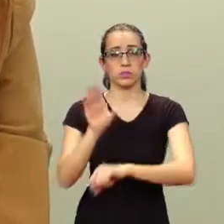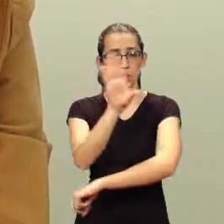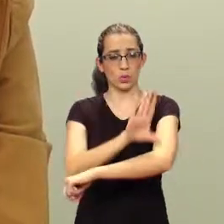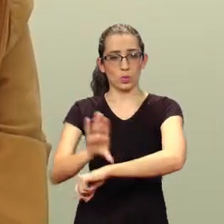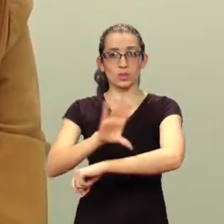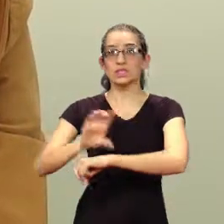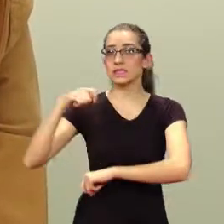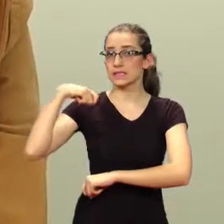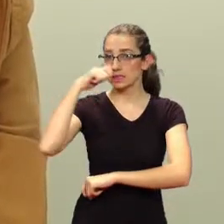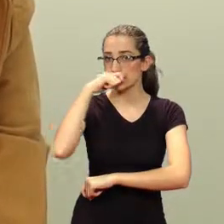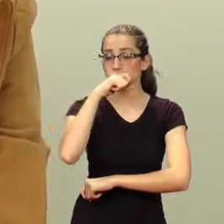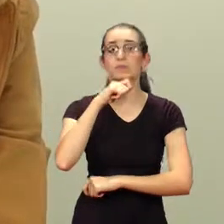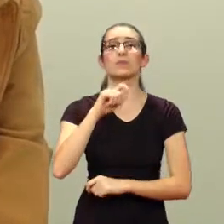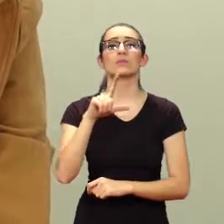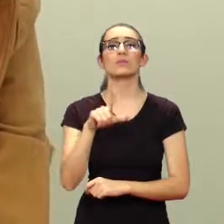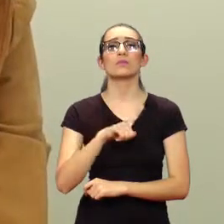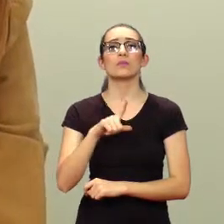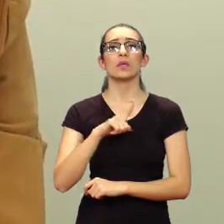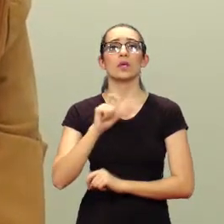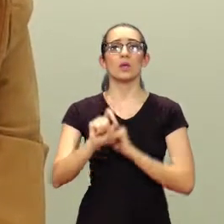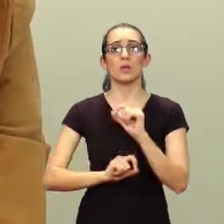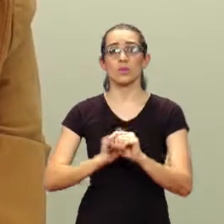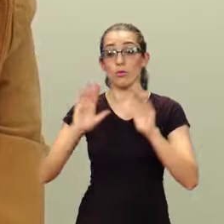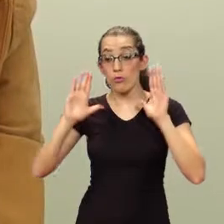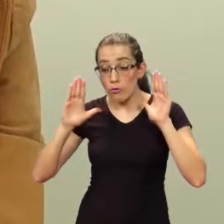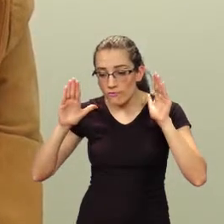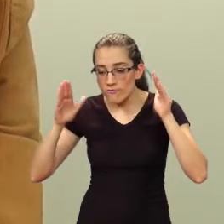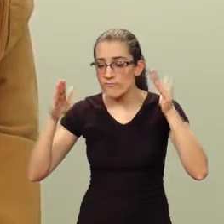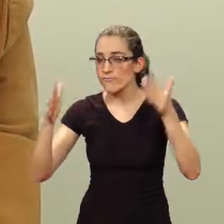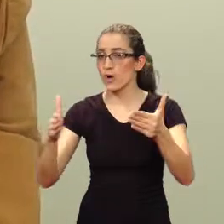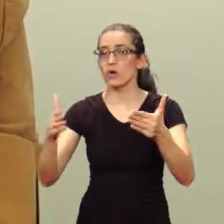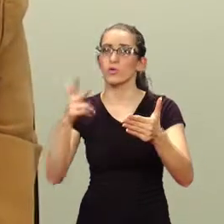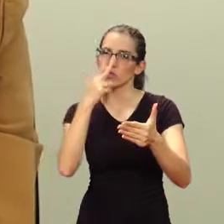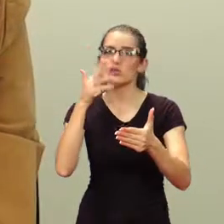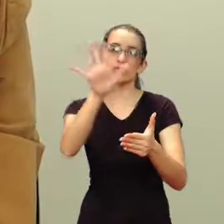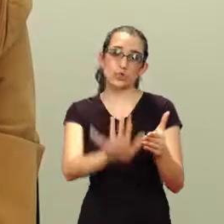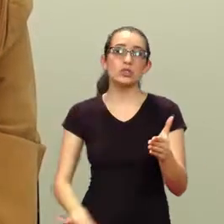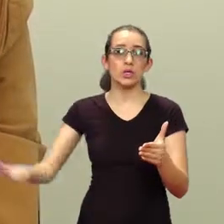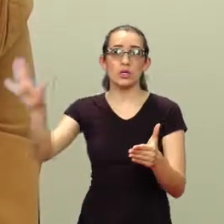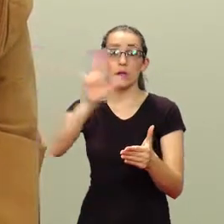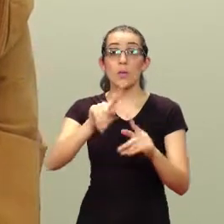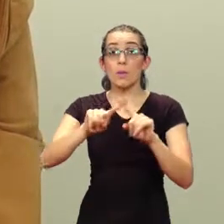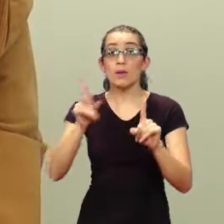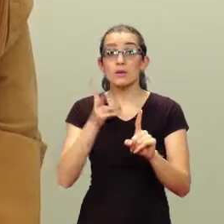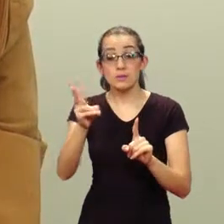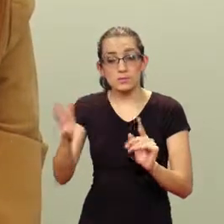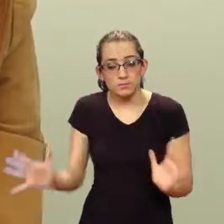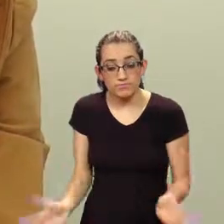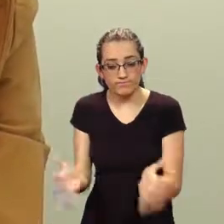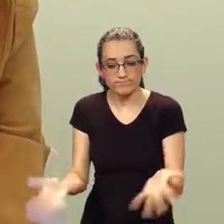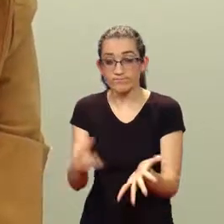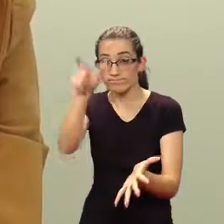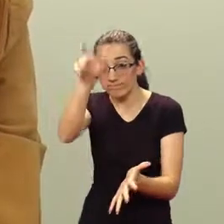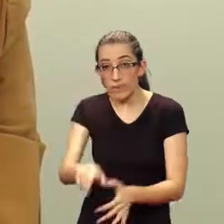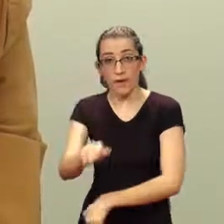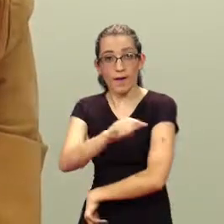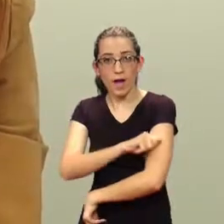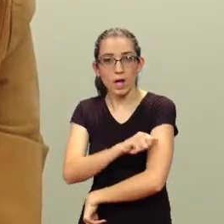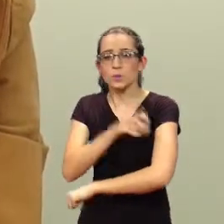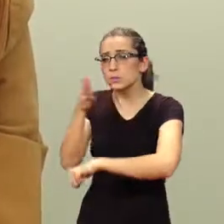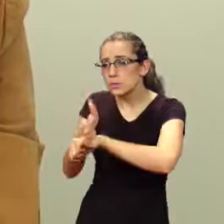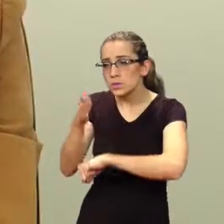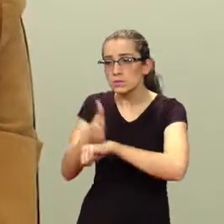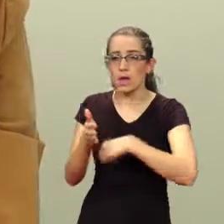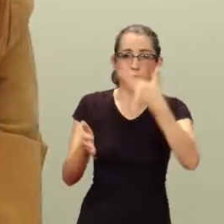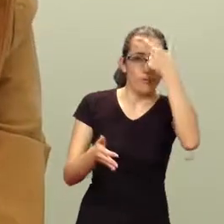especificamente no curso de odontologia, a gente tem um foco, né, mais geral, estimulando o aluno, né,